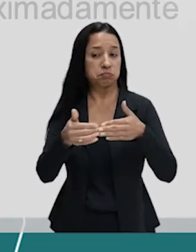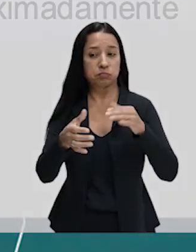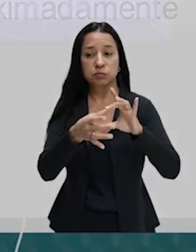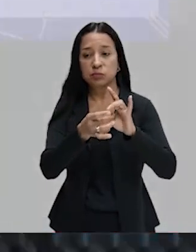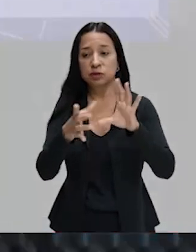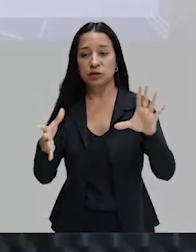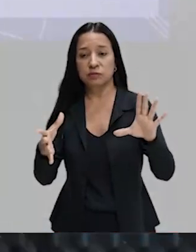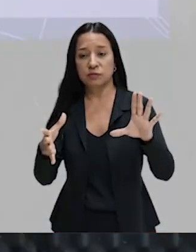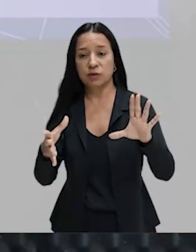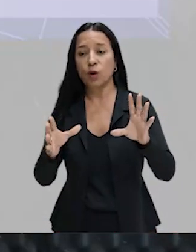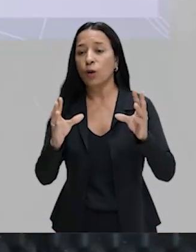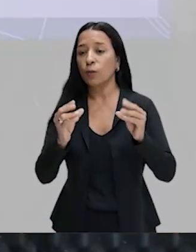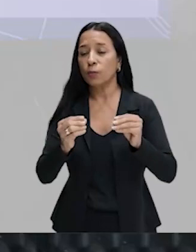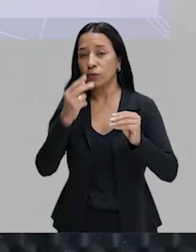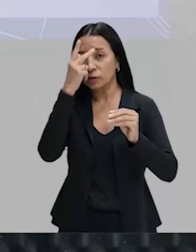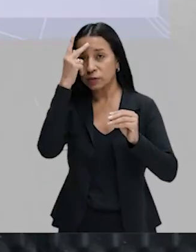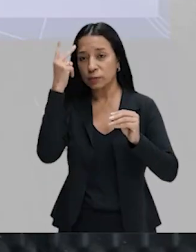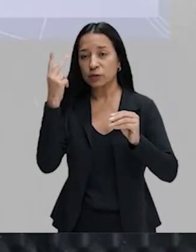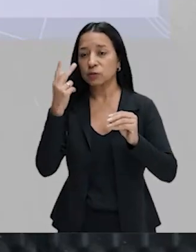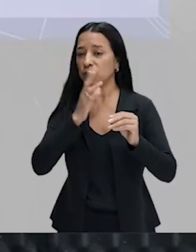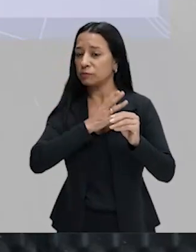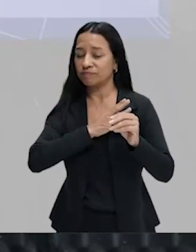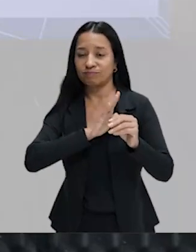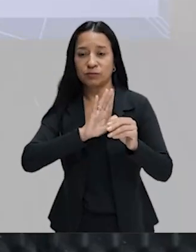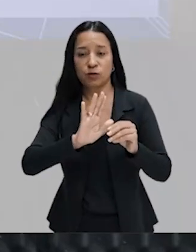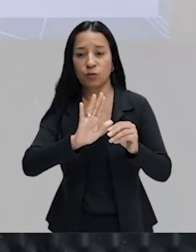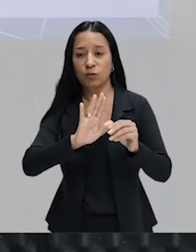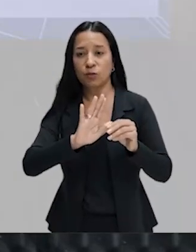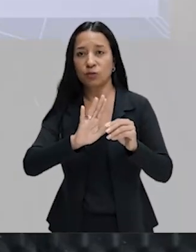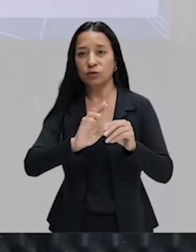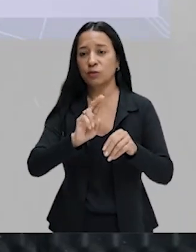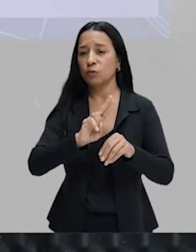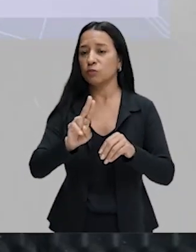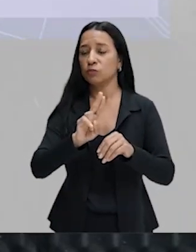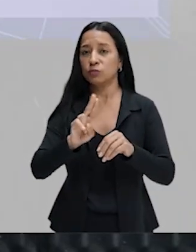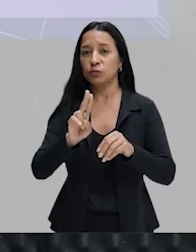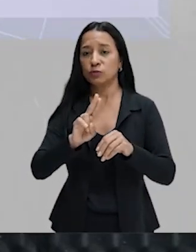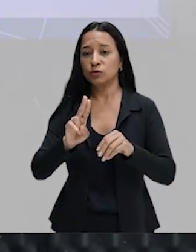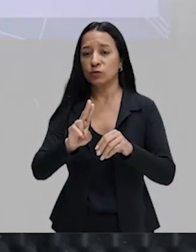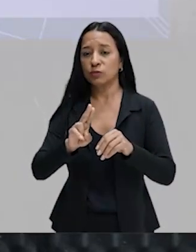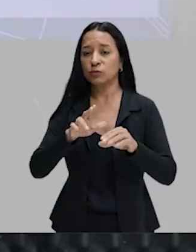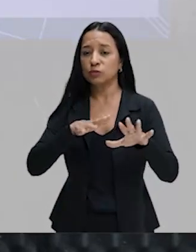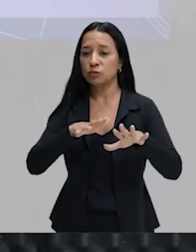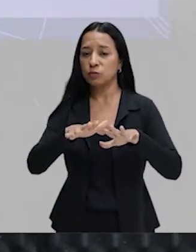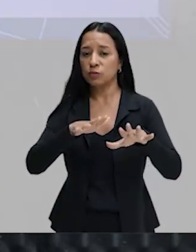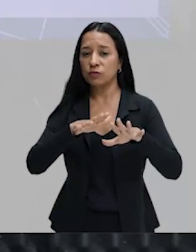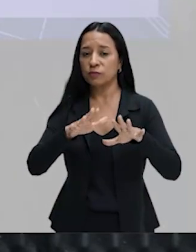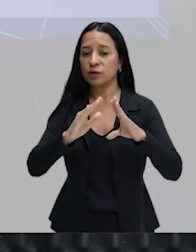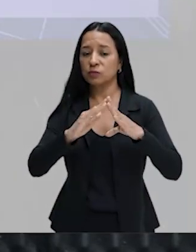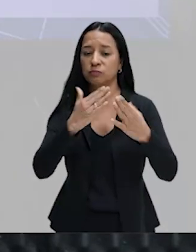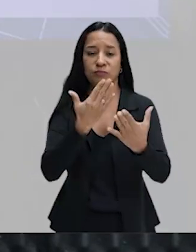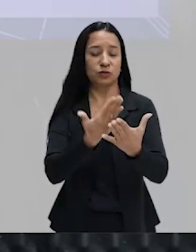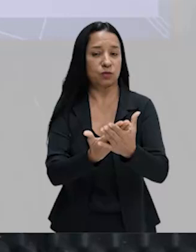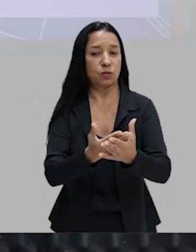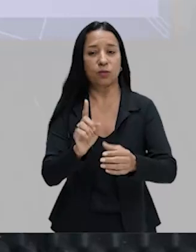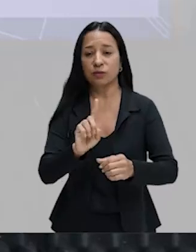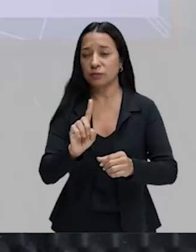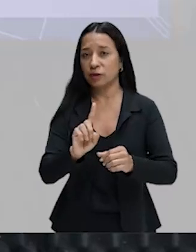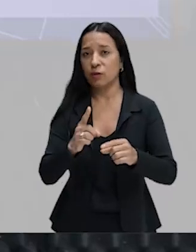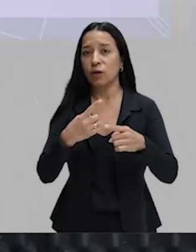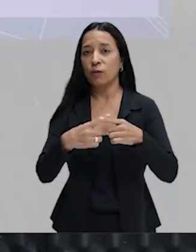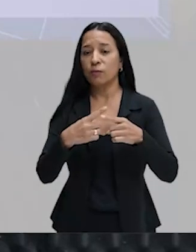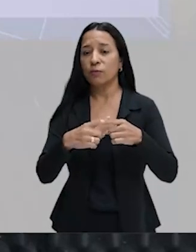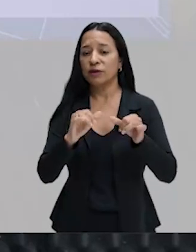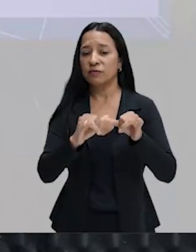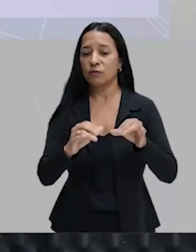Muitos literatas, muitos autores não gostam de denominar esses movimentos de escola, porque eles acham que fica